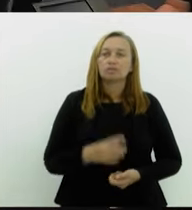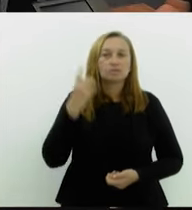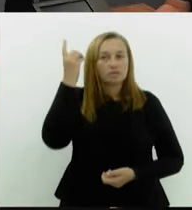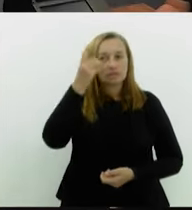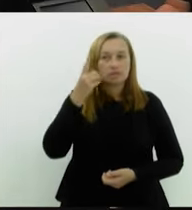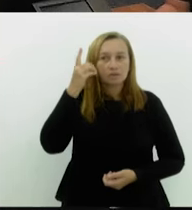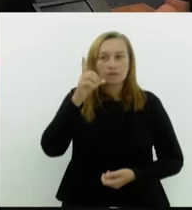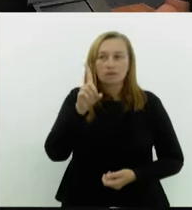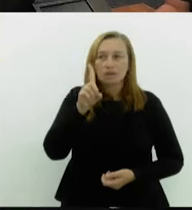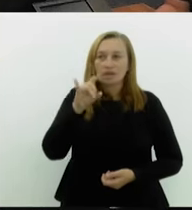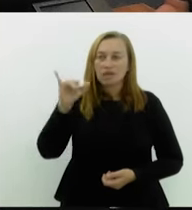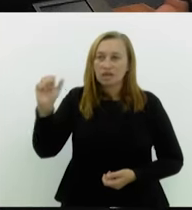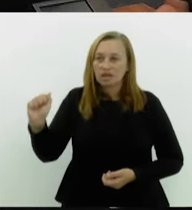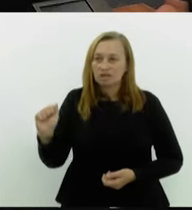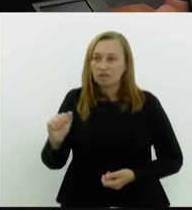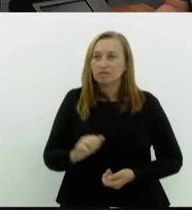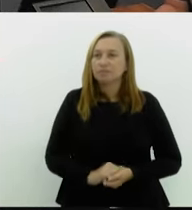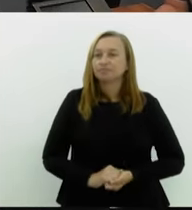Deputada Índia Melau.